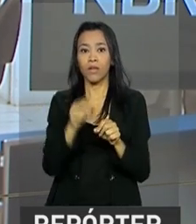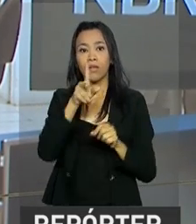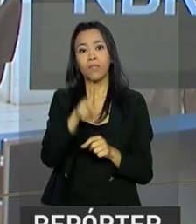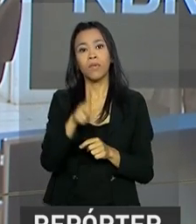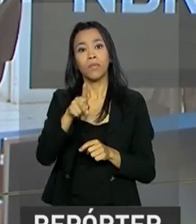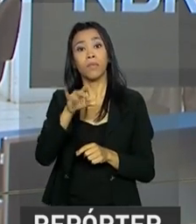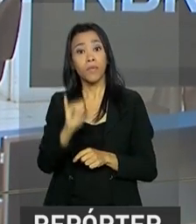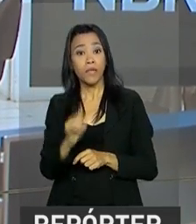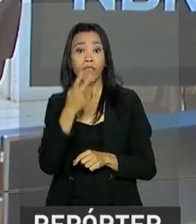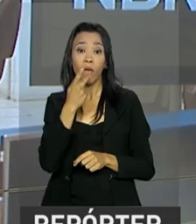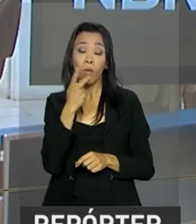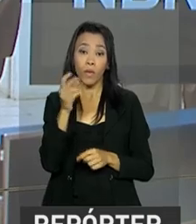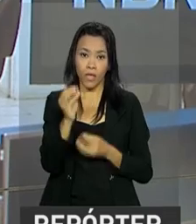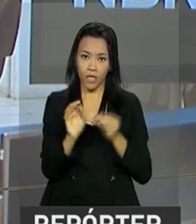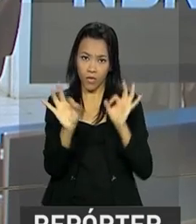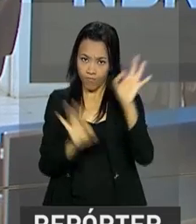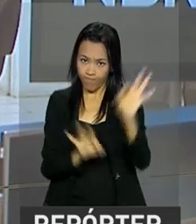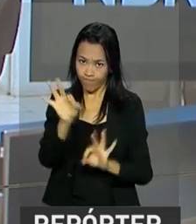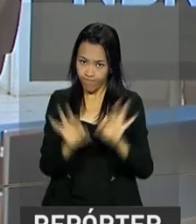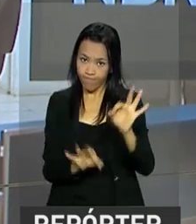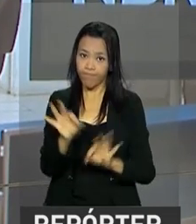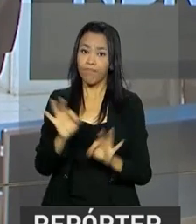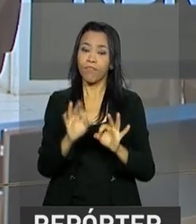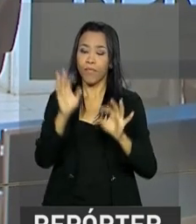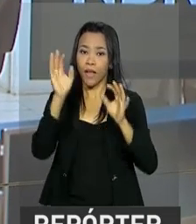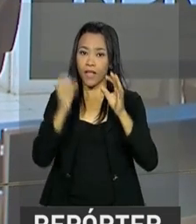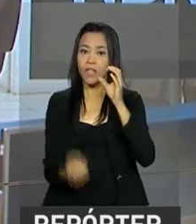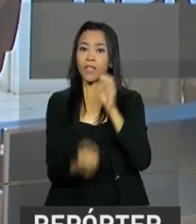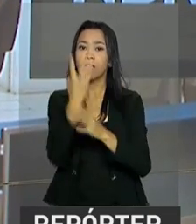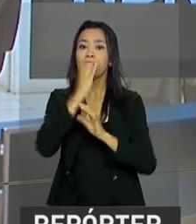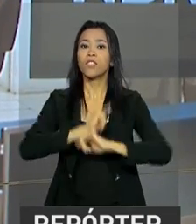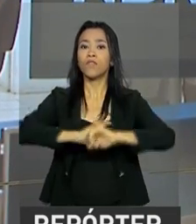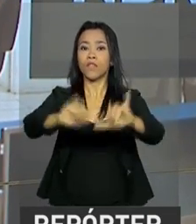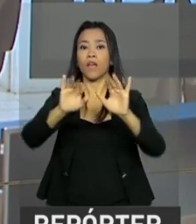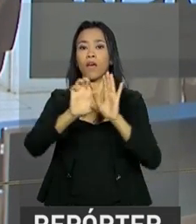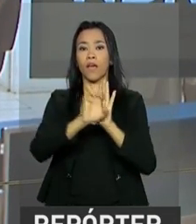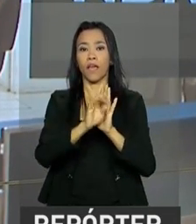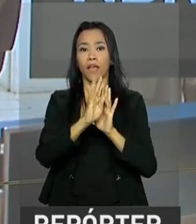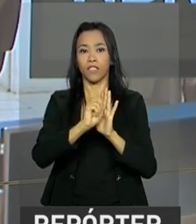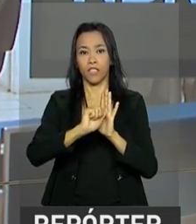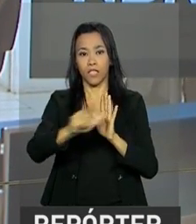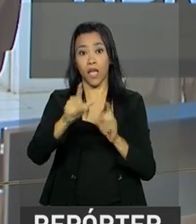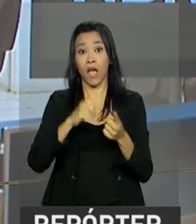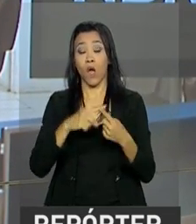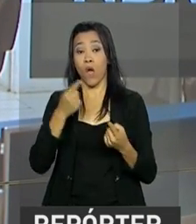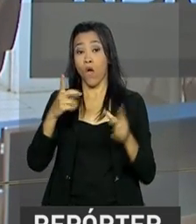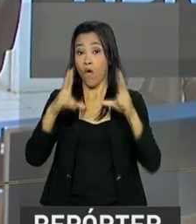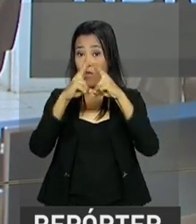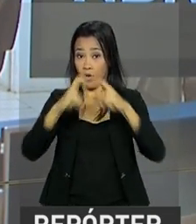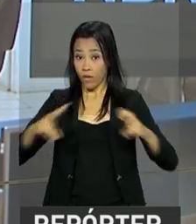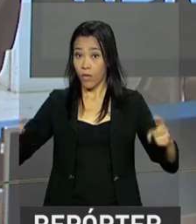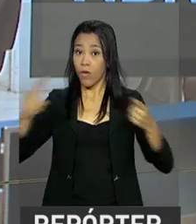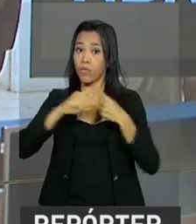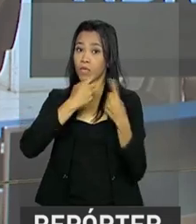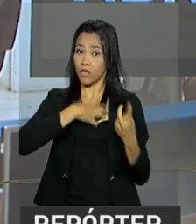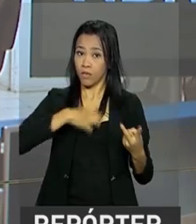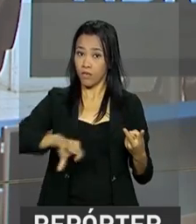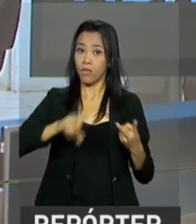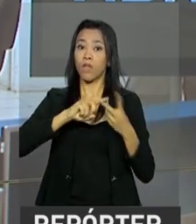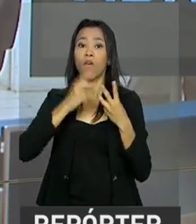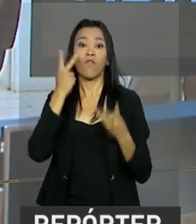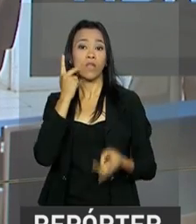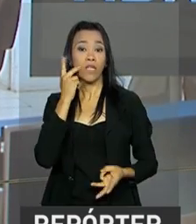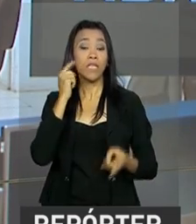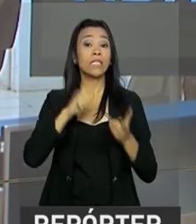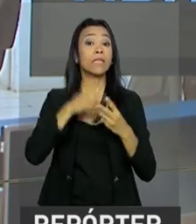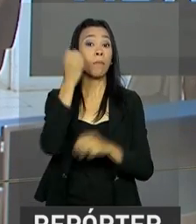que o cronograma para o lançamento dos editais de concessão dos aeroportos de Florianópolis, Salvador, Fortaleza e